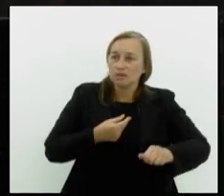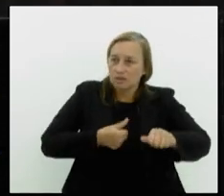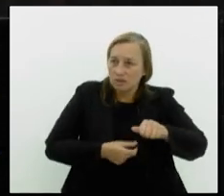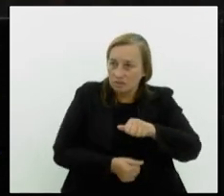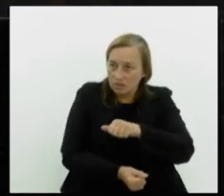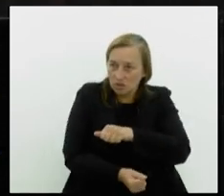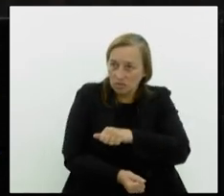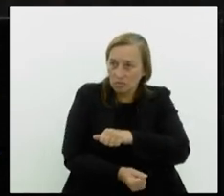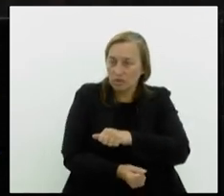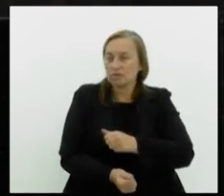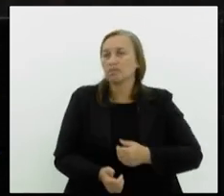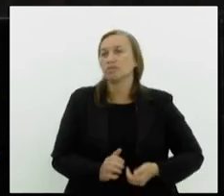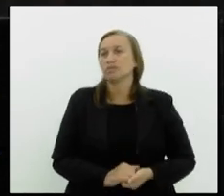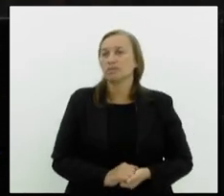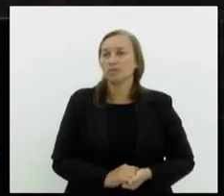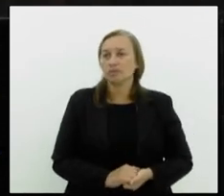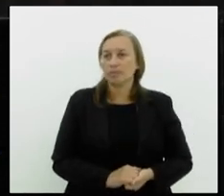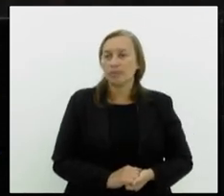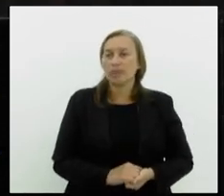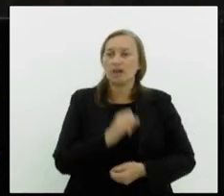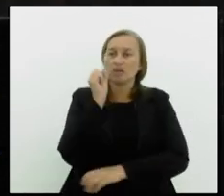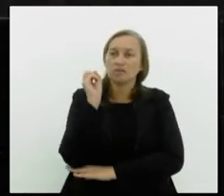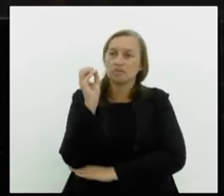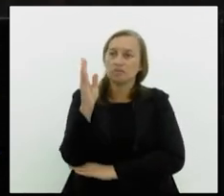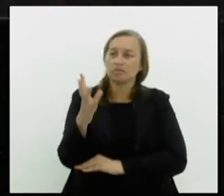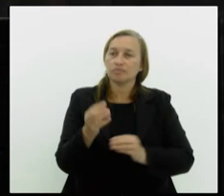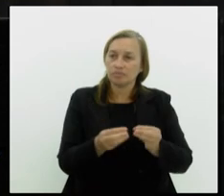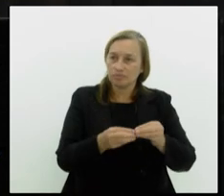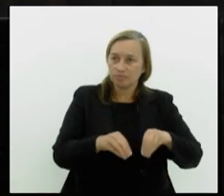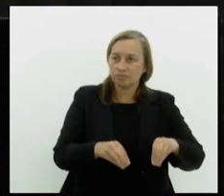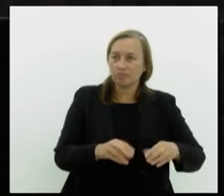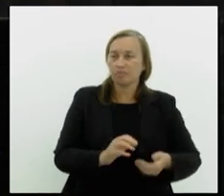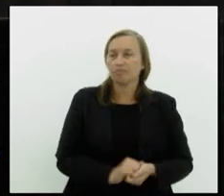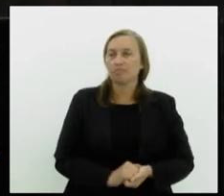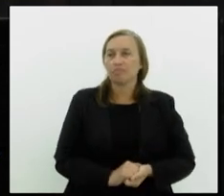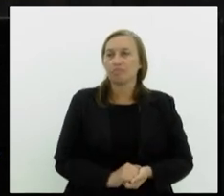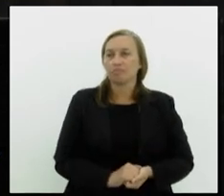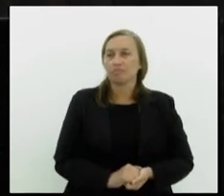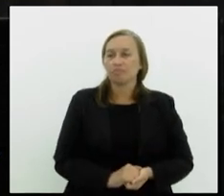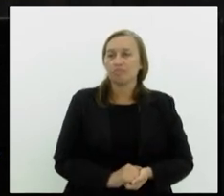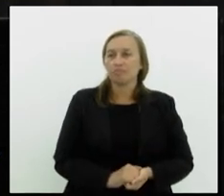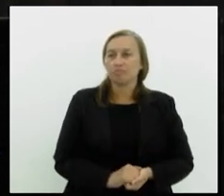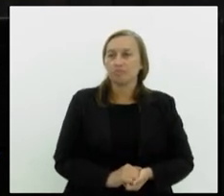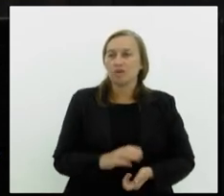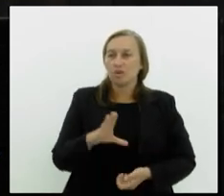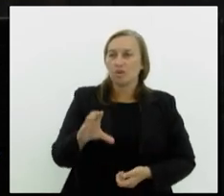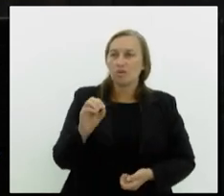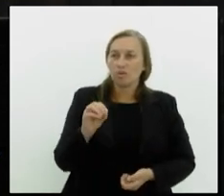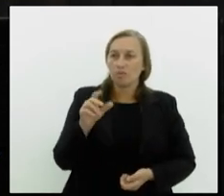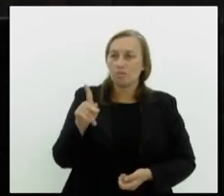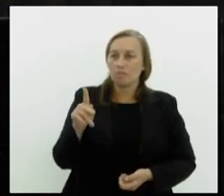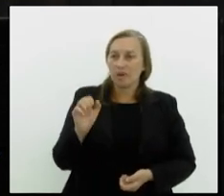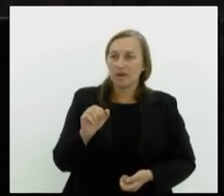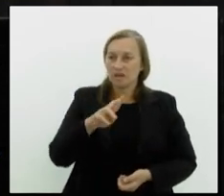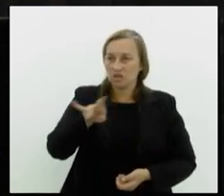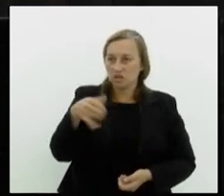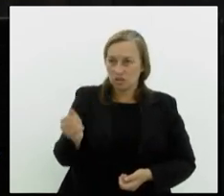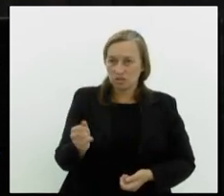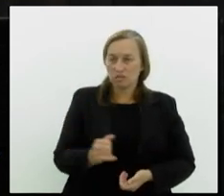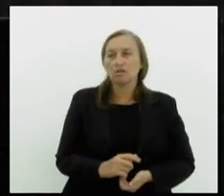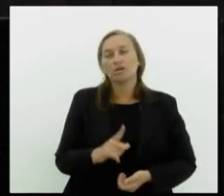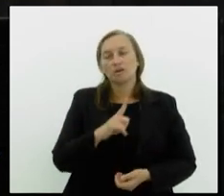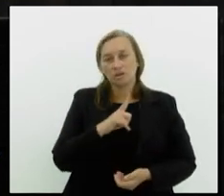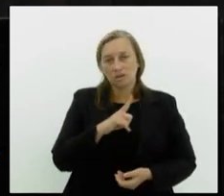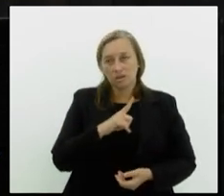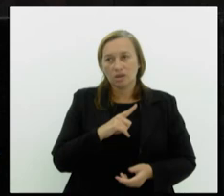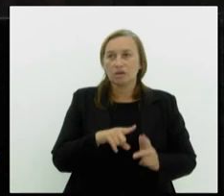investimentos de danos ambientais produzidos pela implantação do Comperge. Houve esse termo de